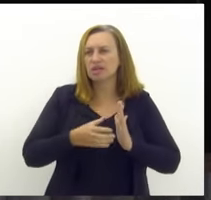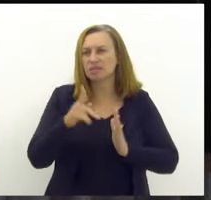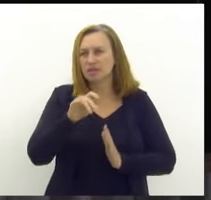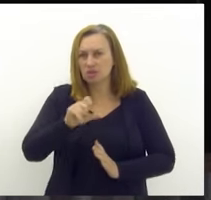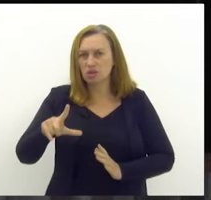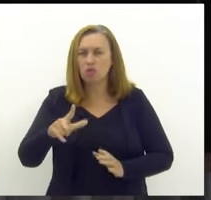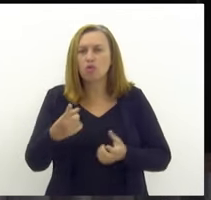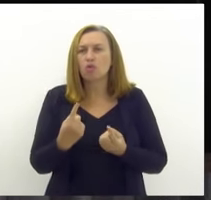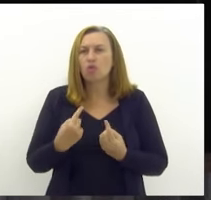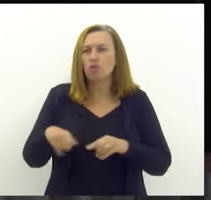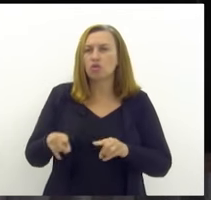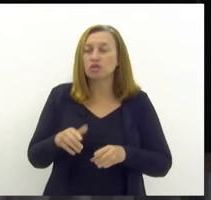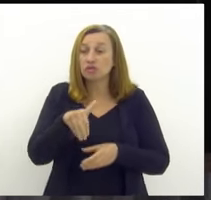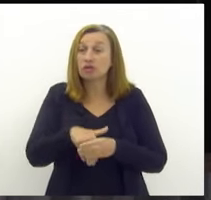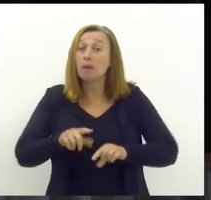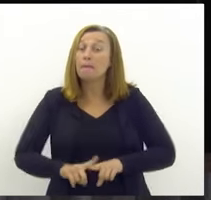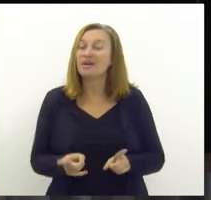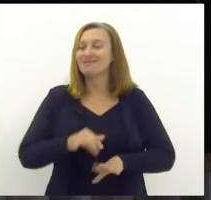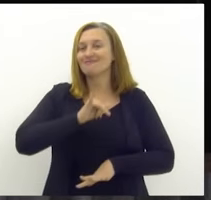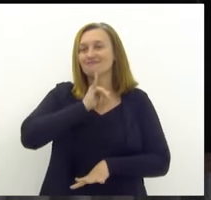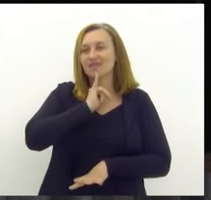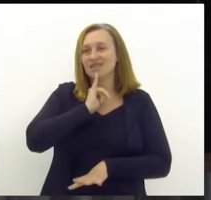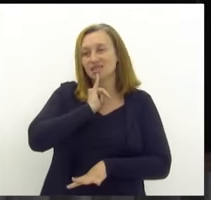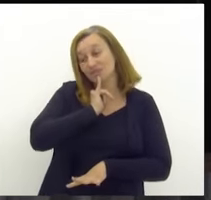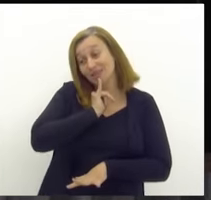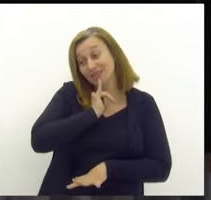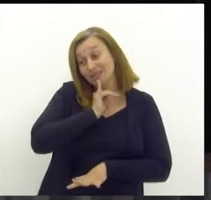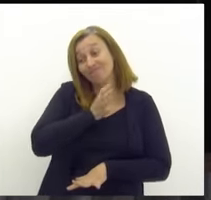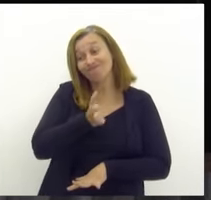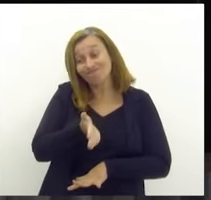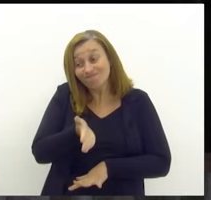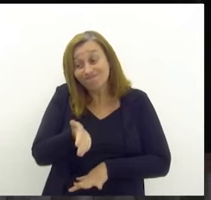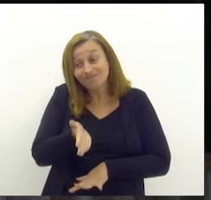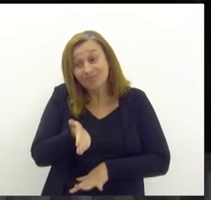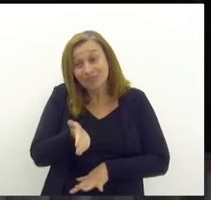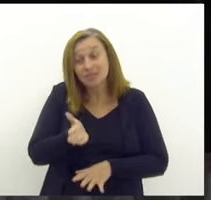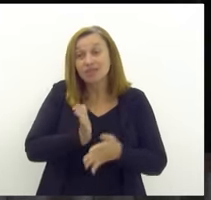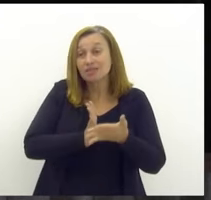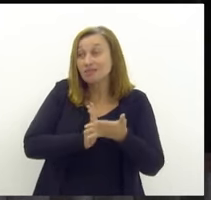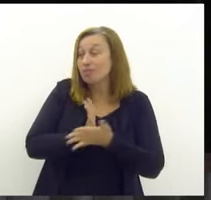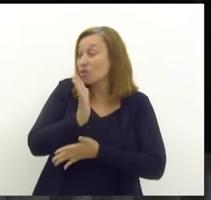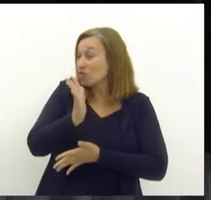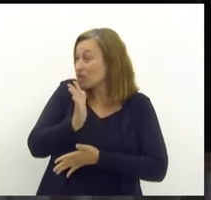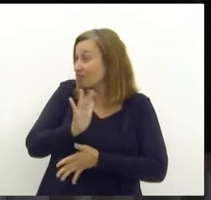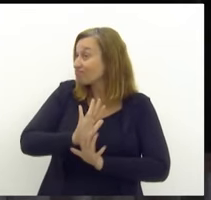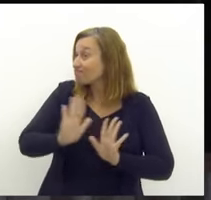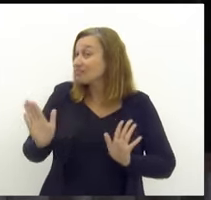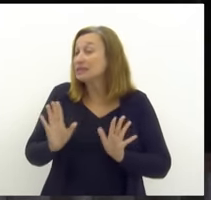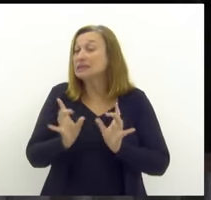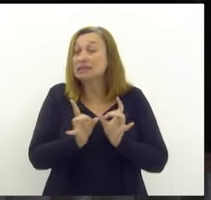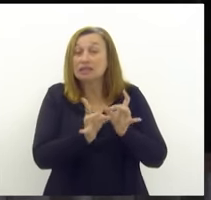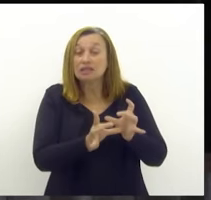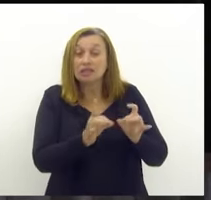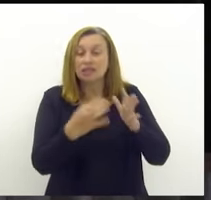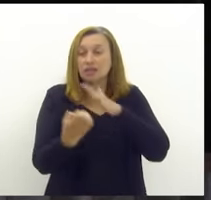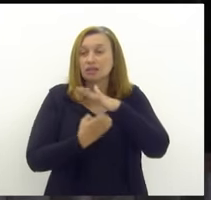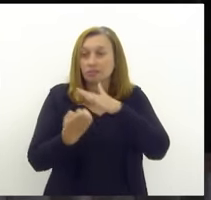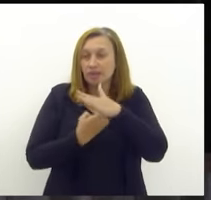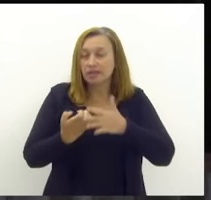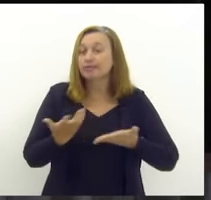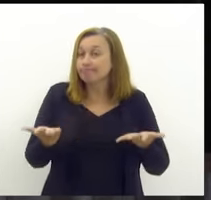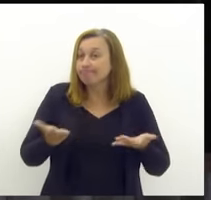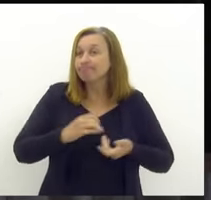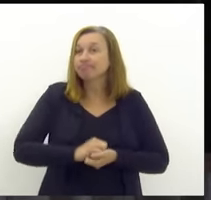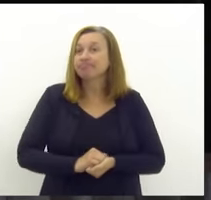cedai mas infelizmente aqui se tratou e passou por cima de tudo e Venderam a cedai a cedai foi